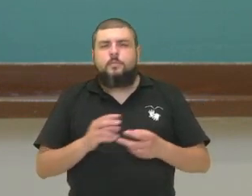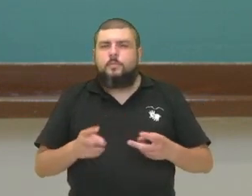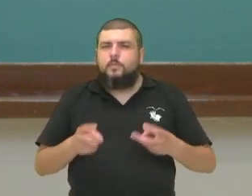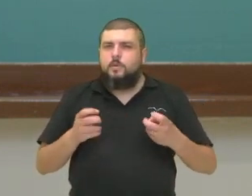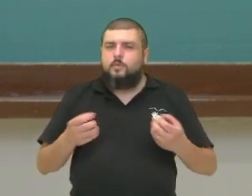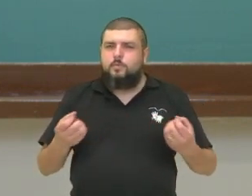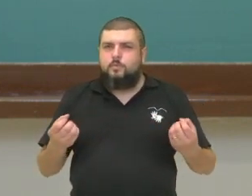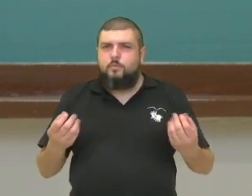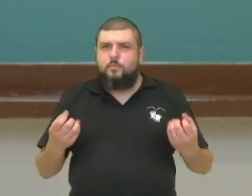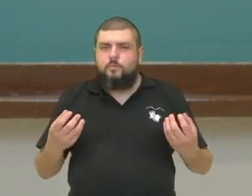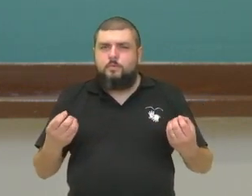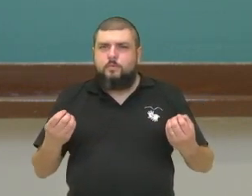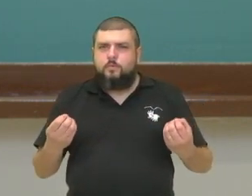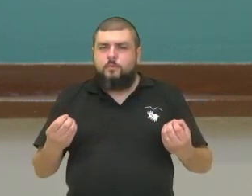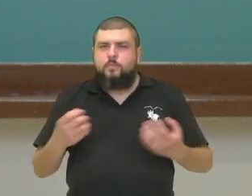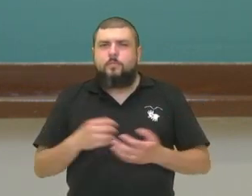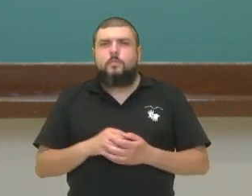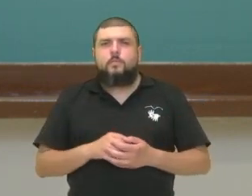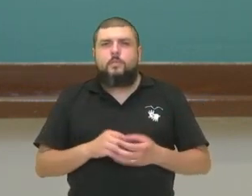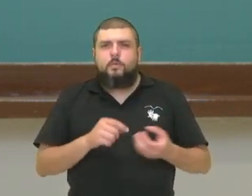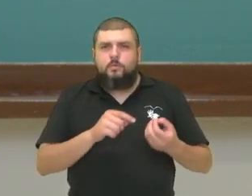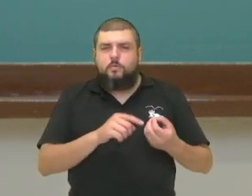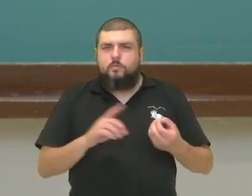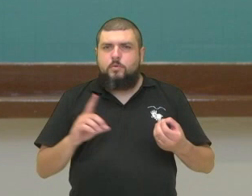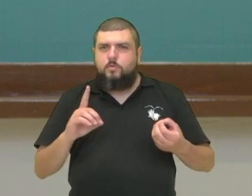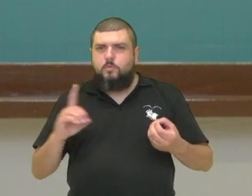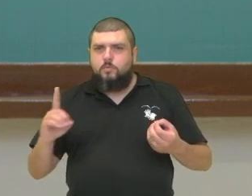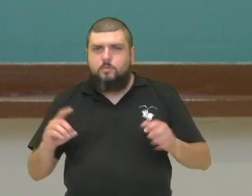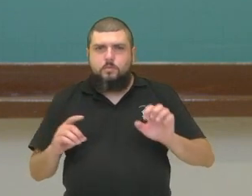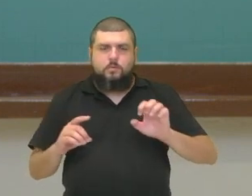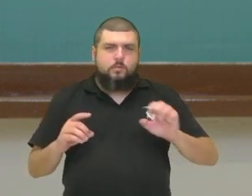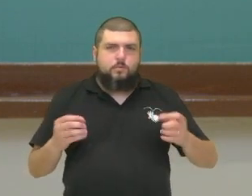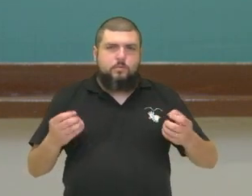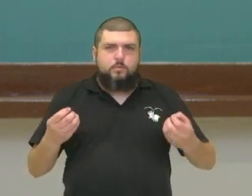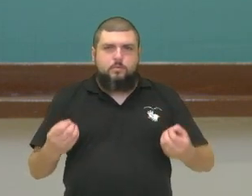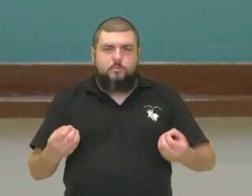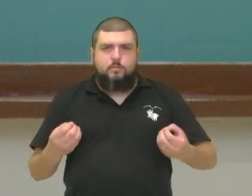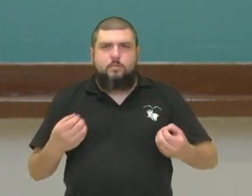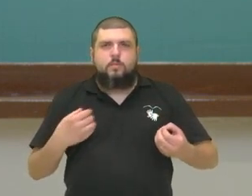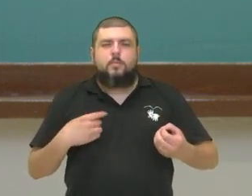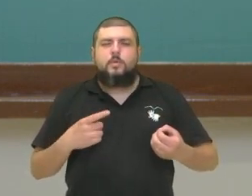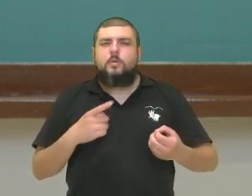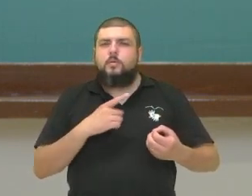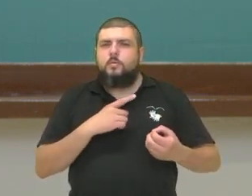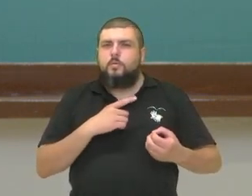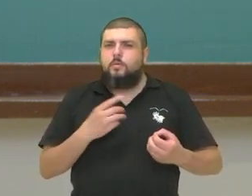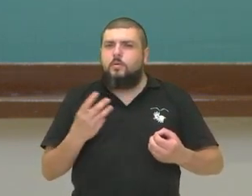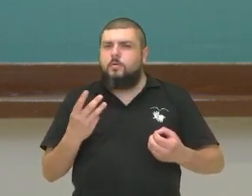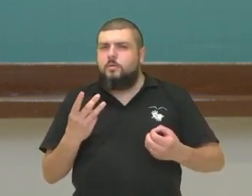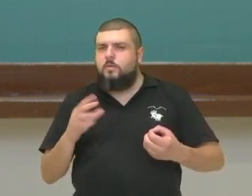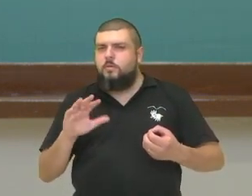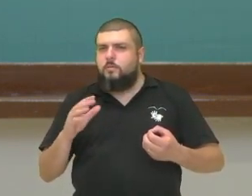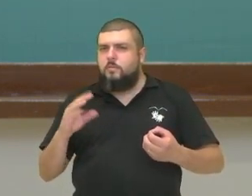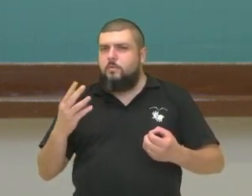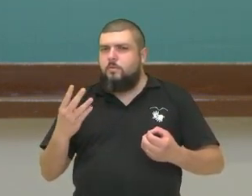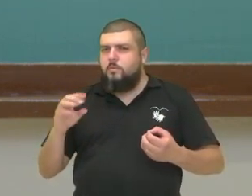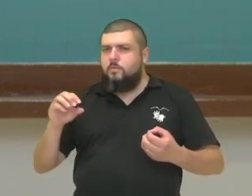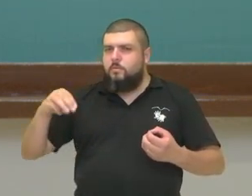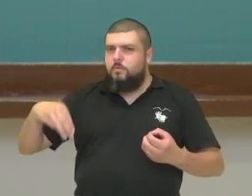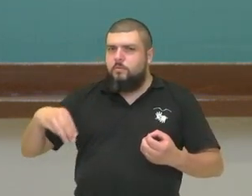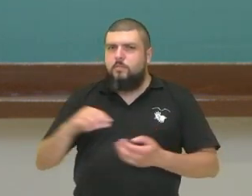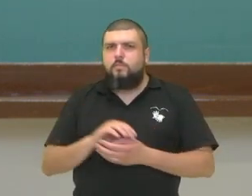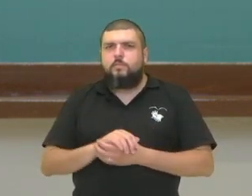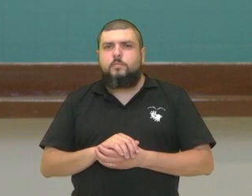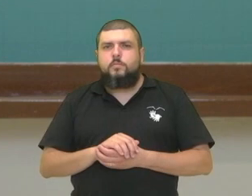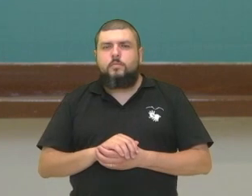são um de cada lado né esse média de 3 A 4 centímetros e ele tem duas funções super importantes